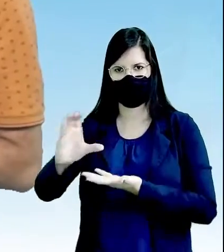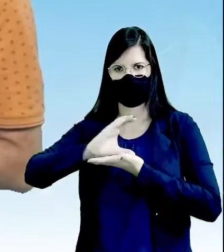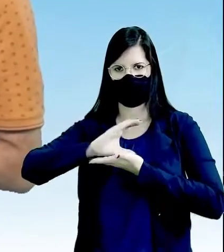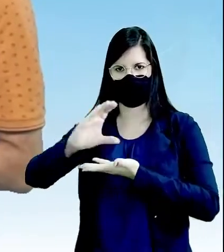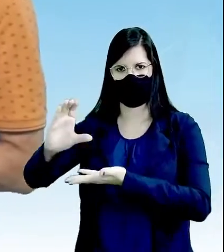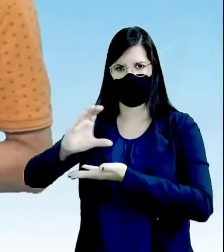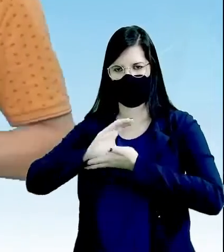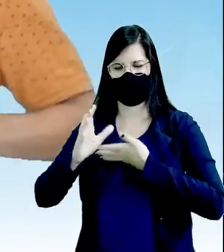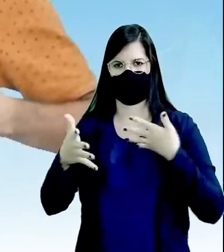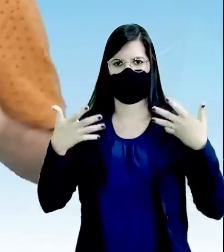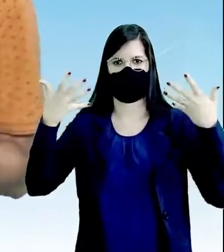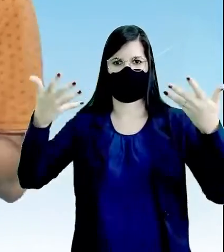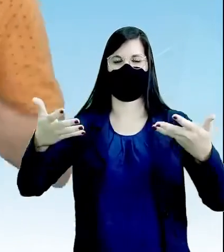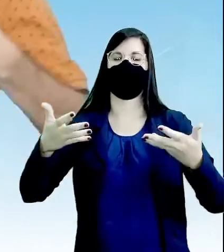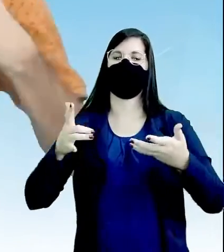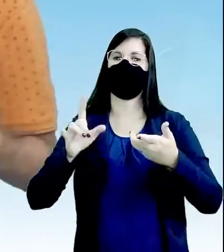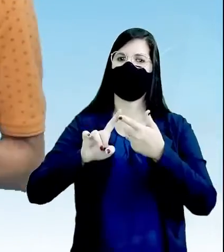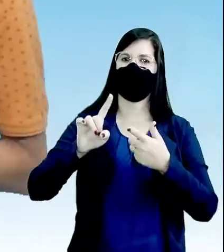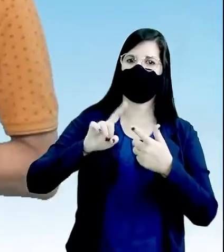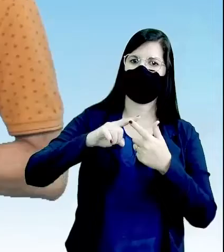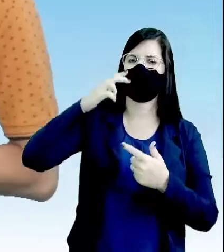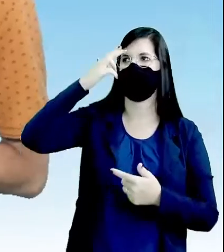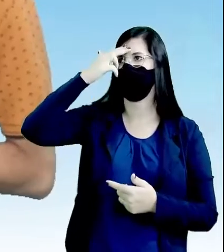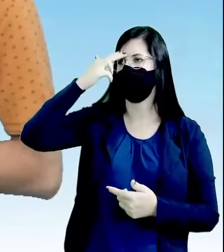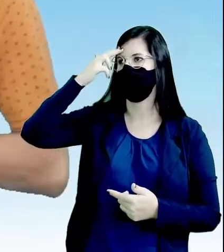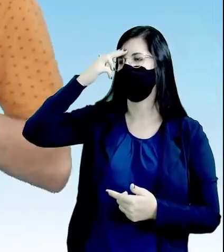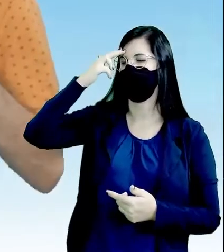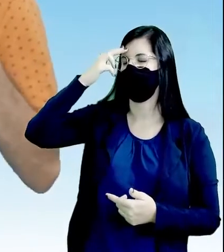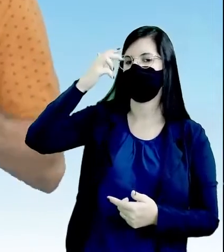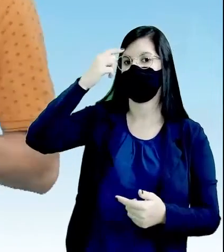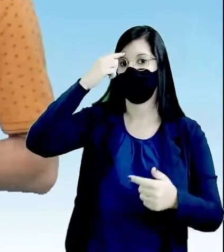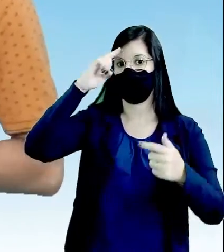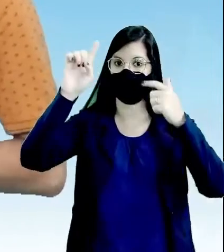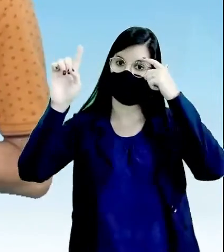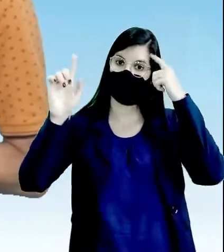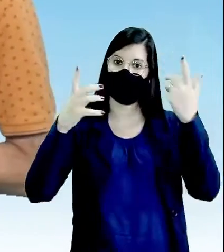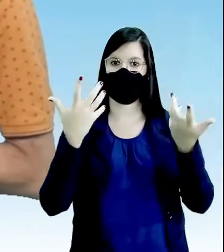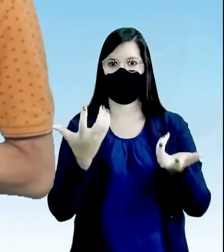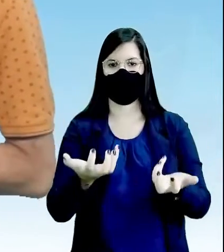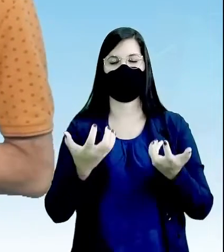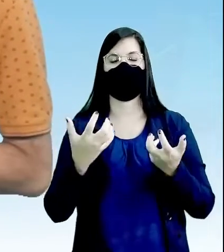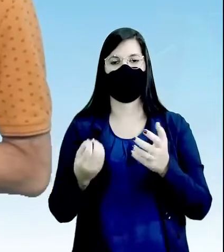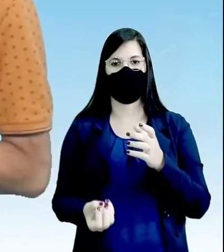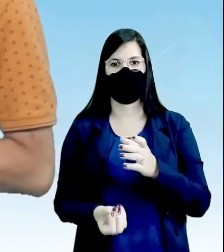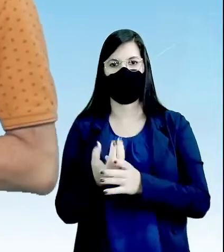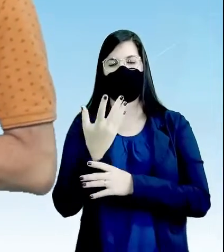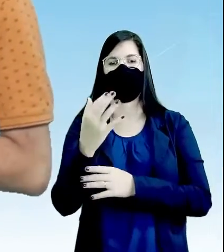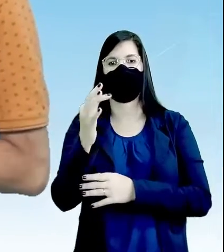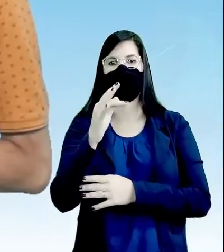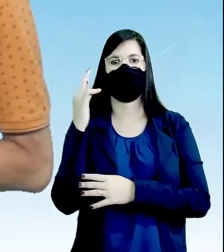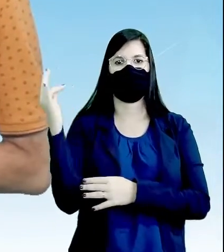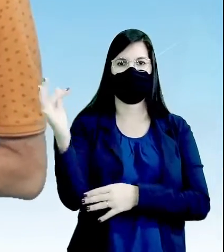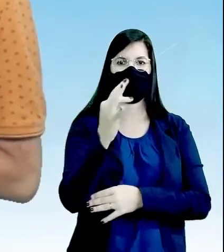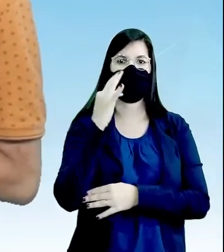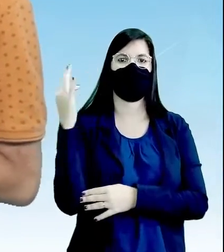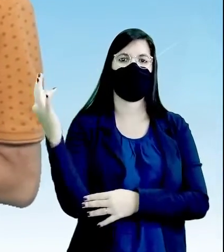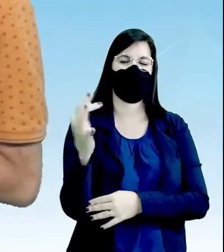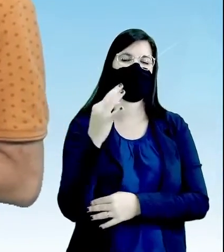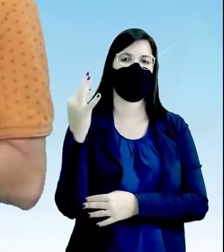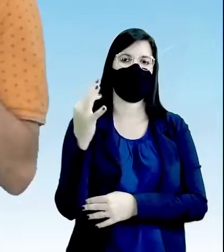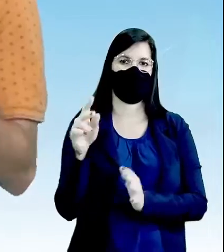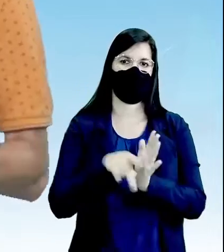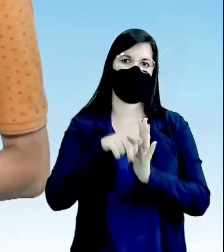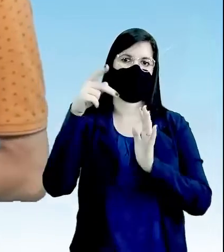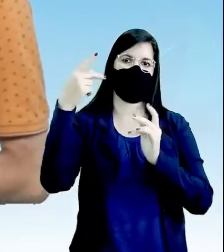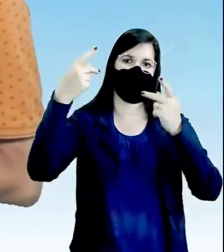isso, tinha o sonho, os ideais republicanos da implantação de uma federação republicana aqui no Brasil.